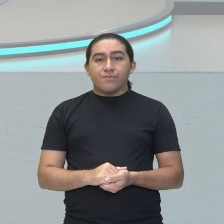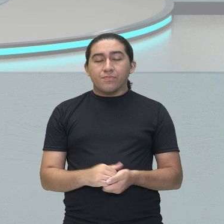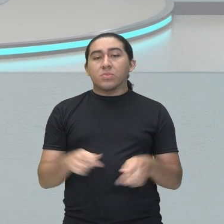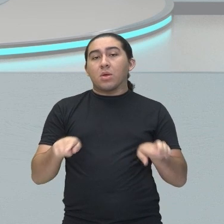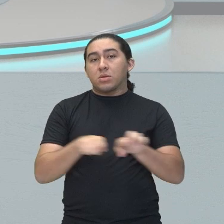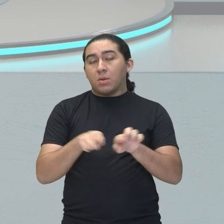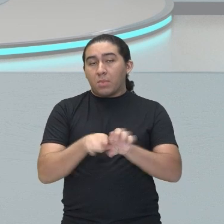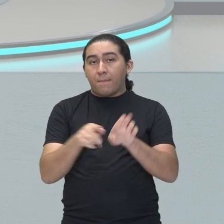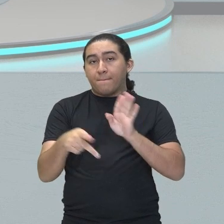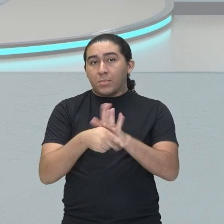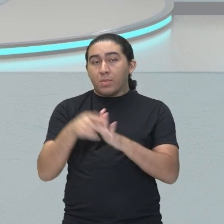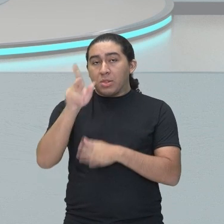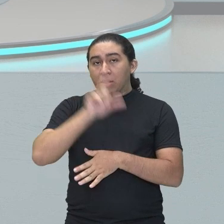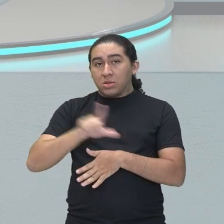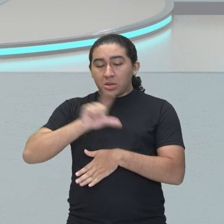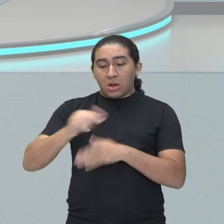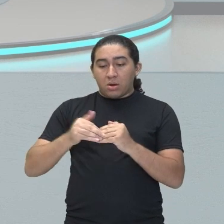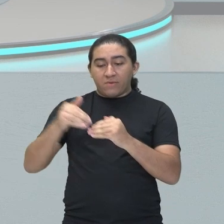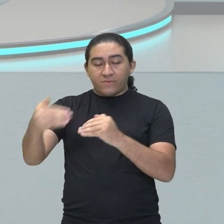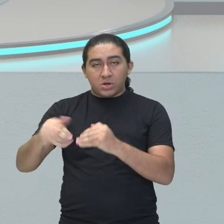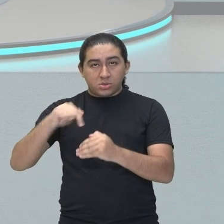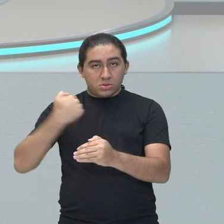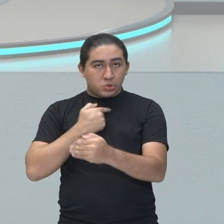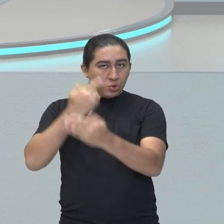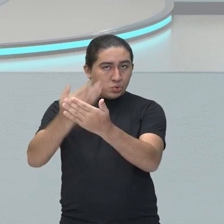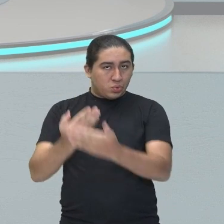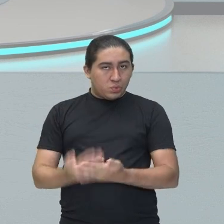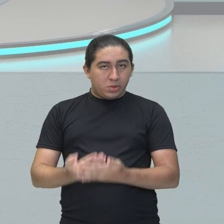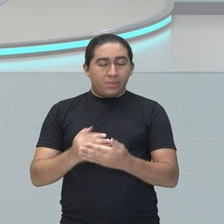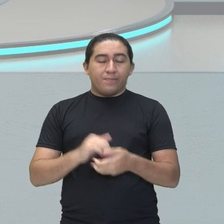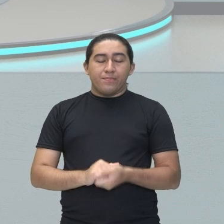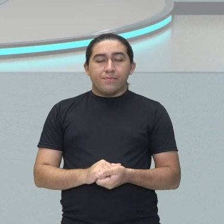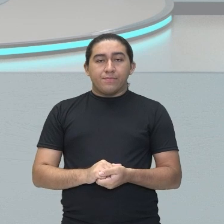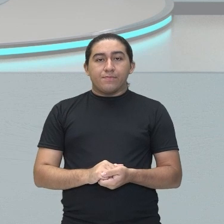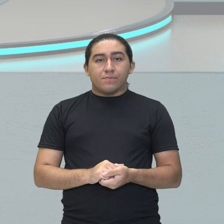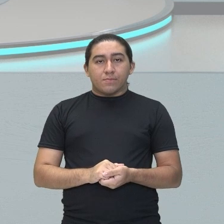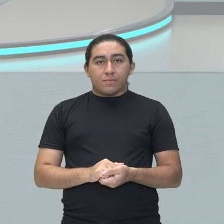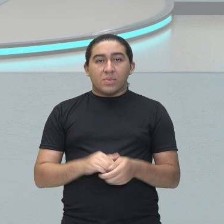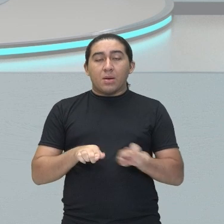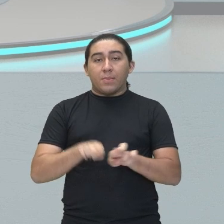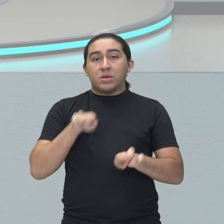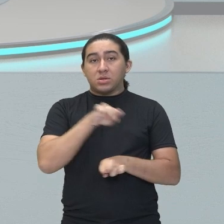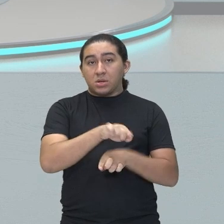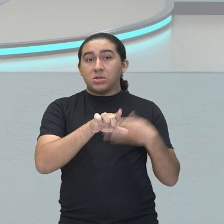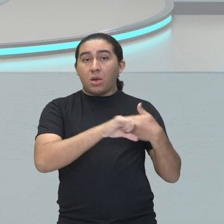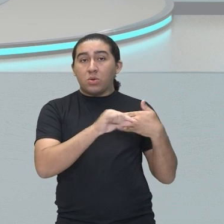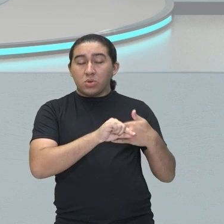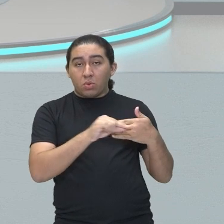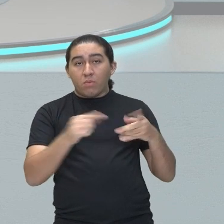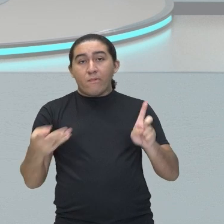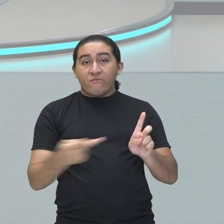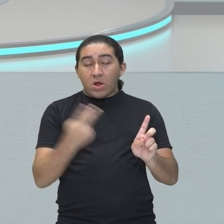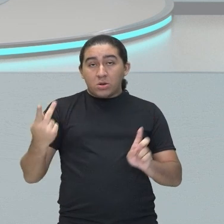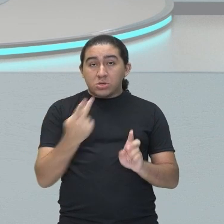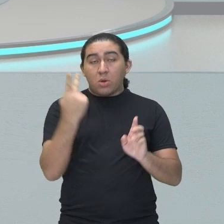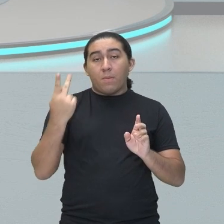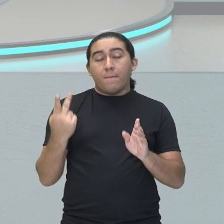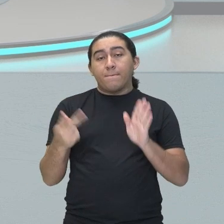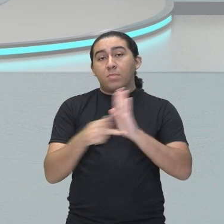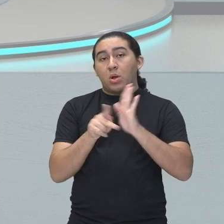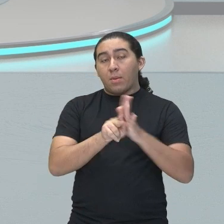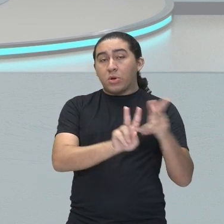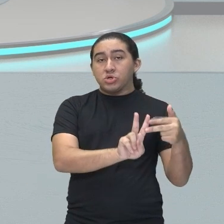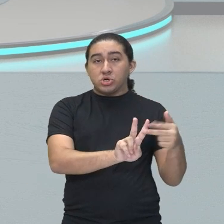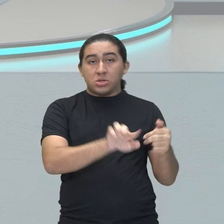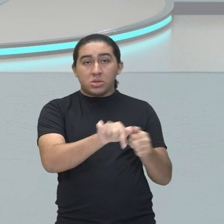literário que vamos estudar mais à frente. Mas ele, por exaltar, por qualificar, por valorizar o indígena no período